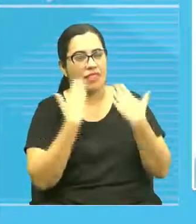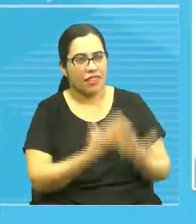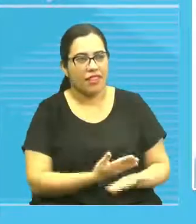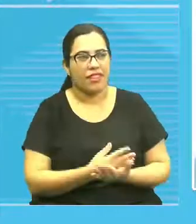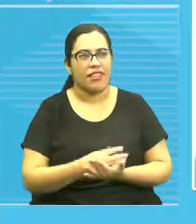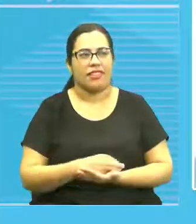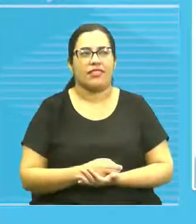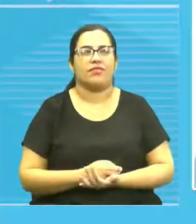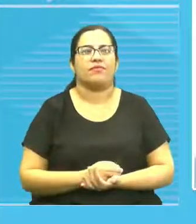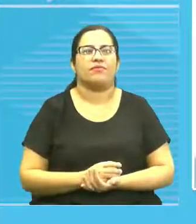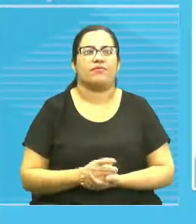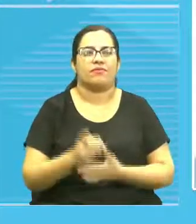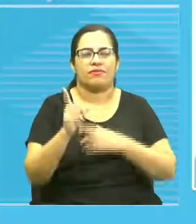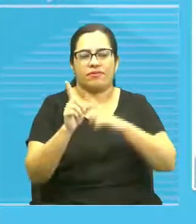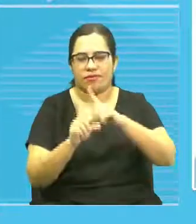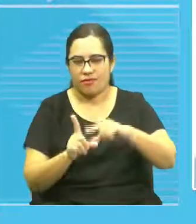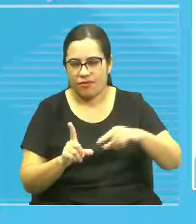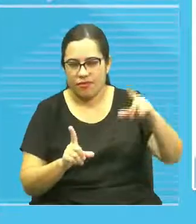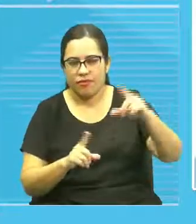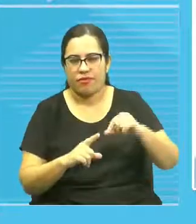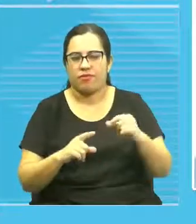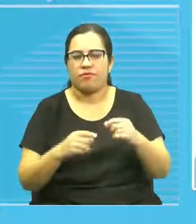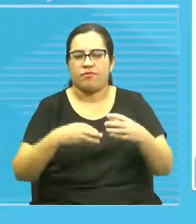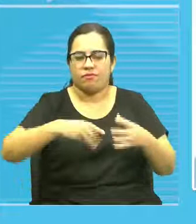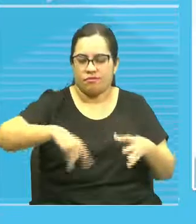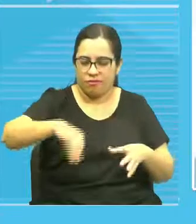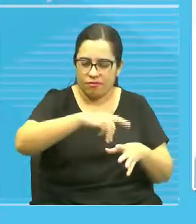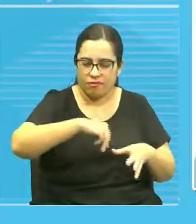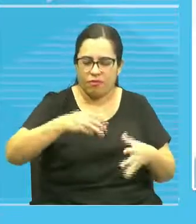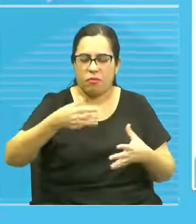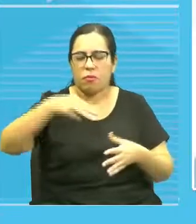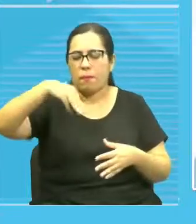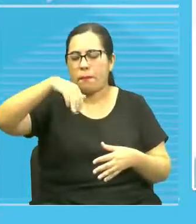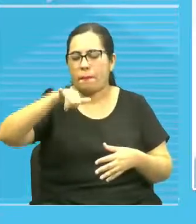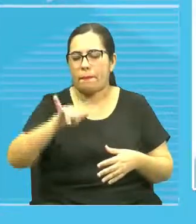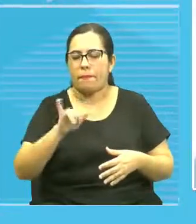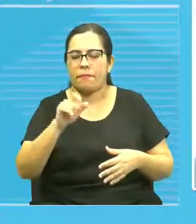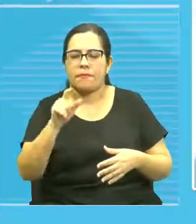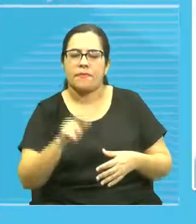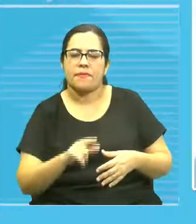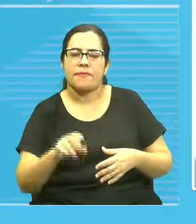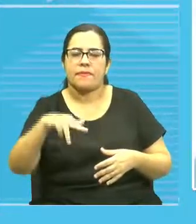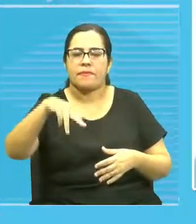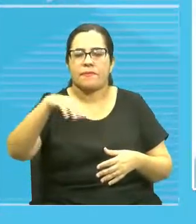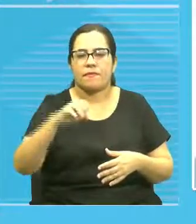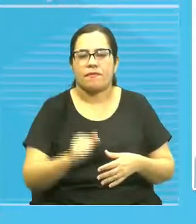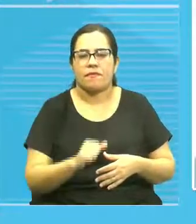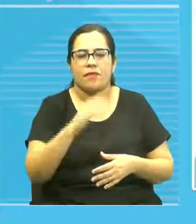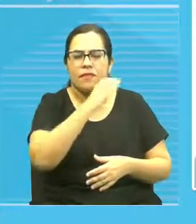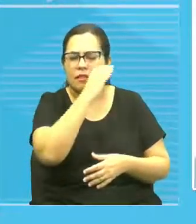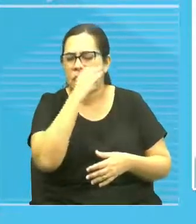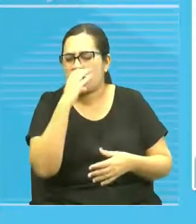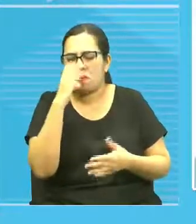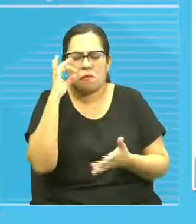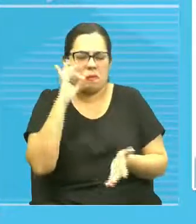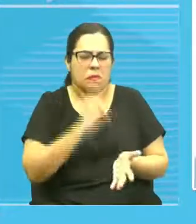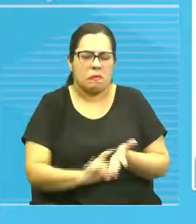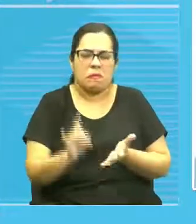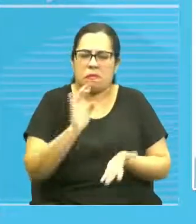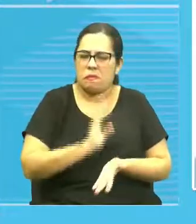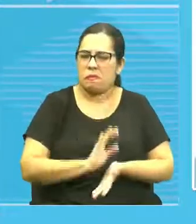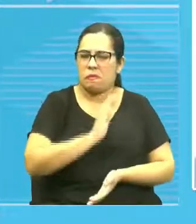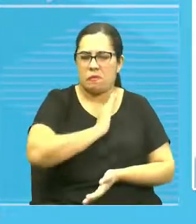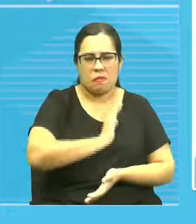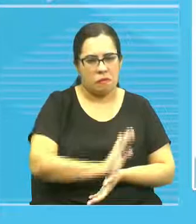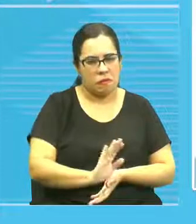A farinha de trigo, a maizena, elas não gostam de calor. Como assim, Érica? Você